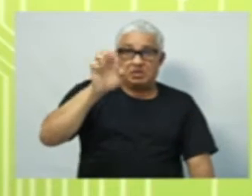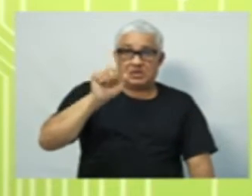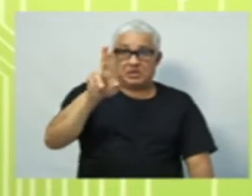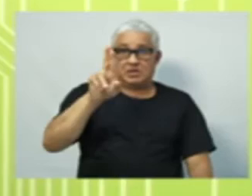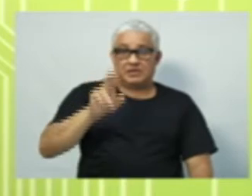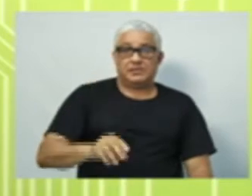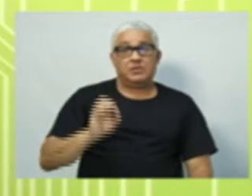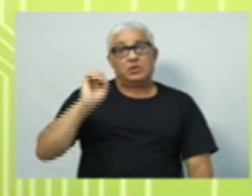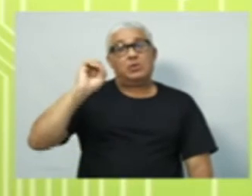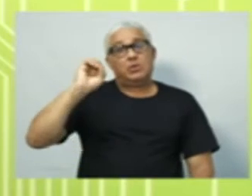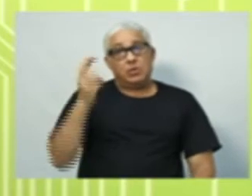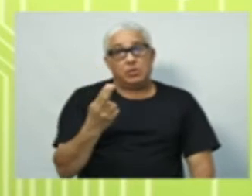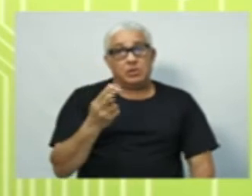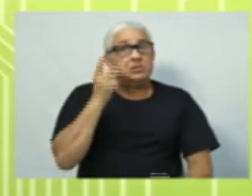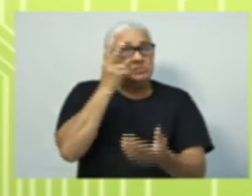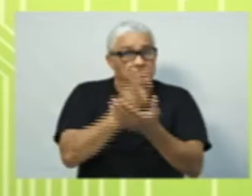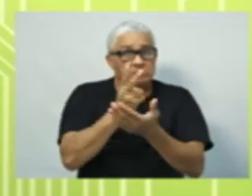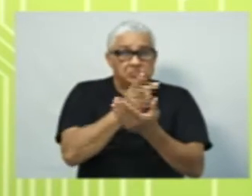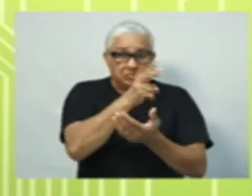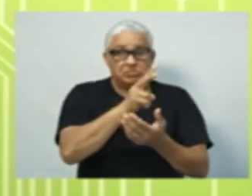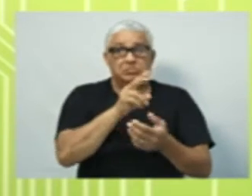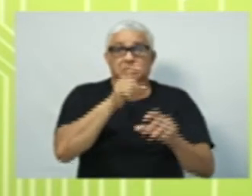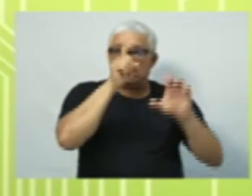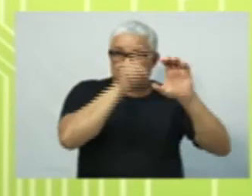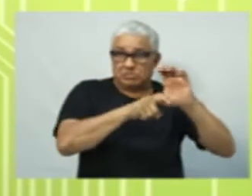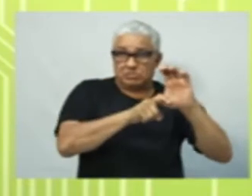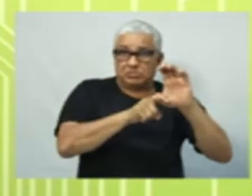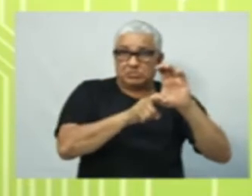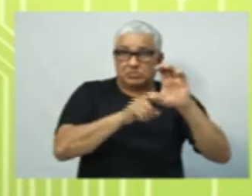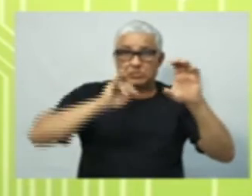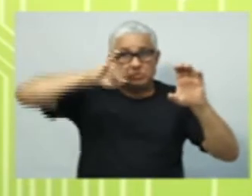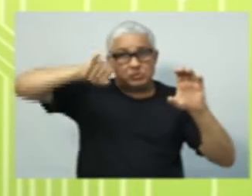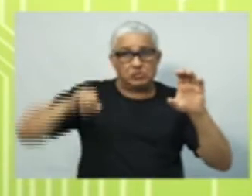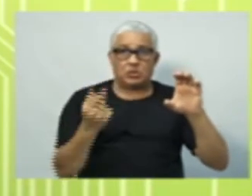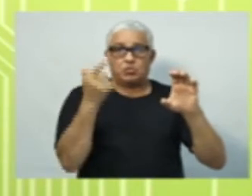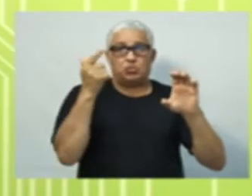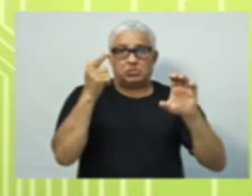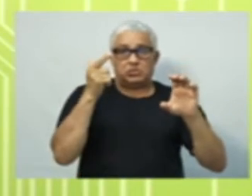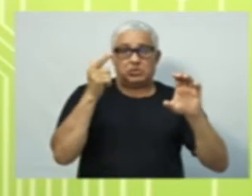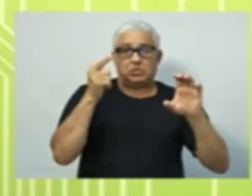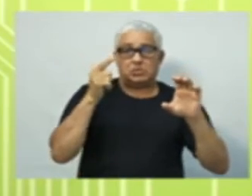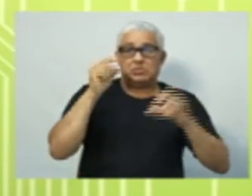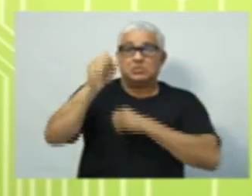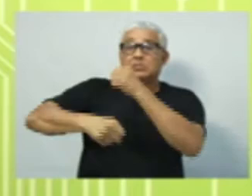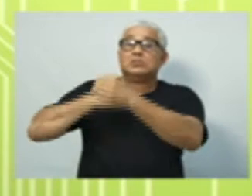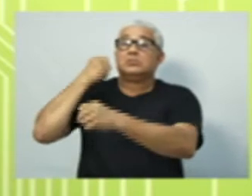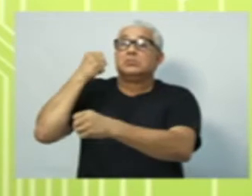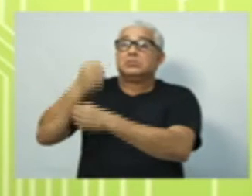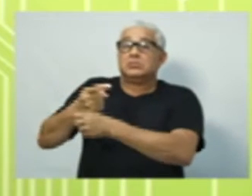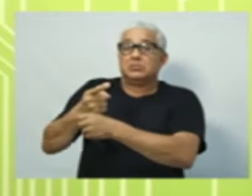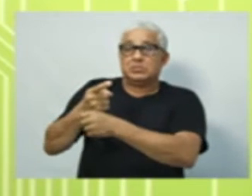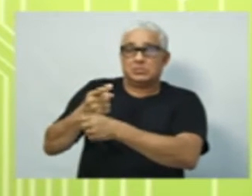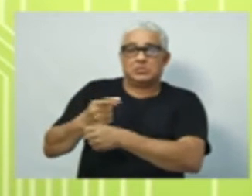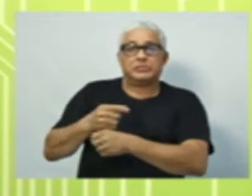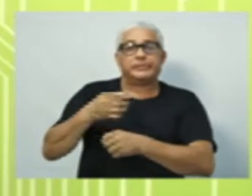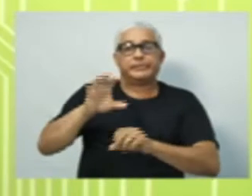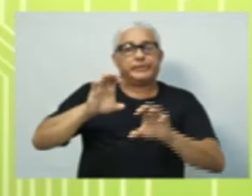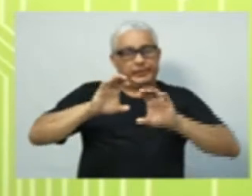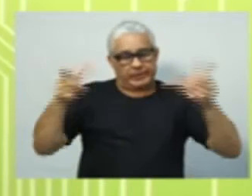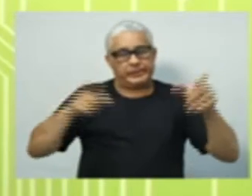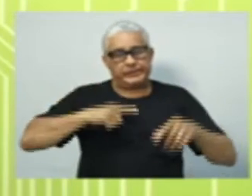ou a mesma dívida o mesmo valor sem juros que vença somente no ano que vem com certeza